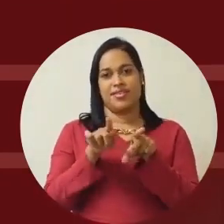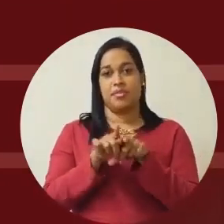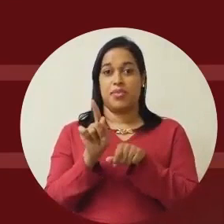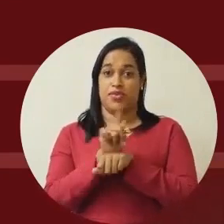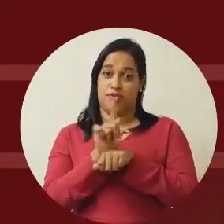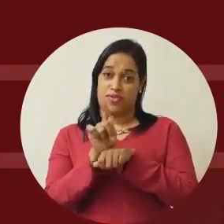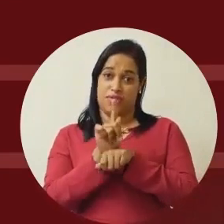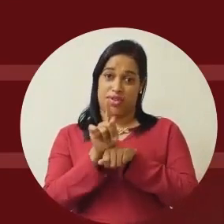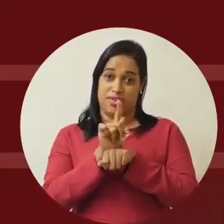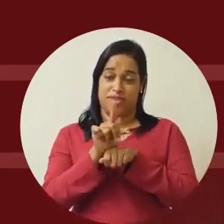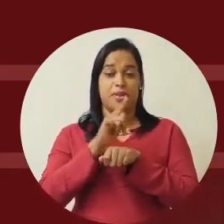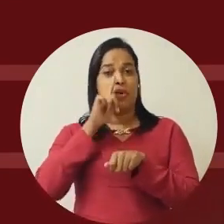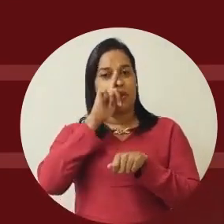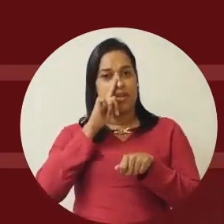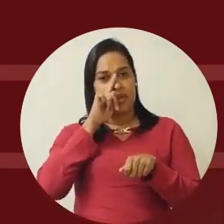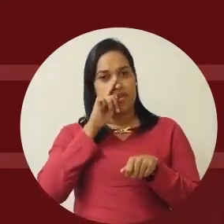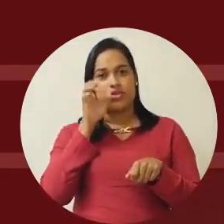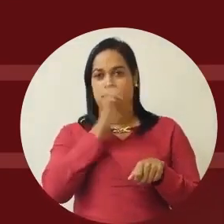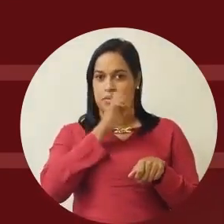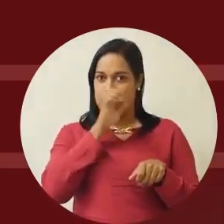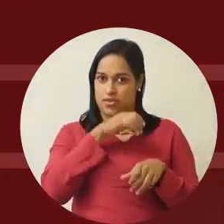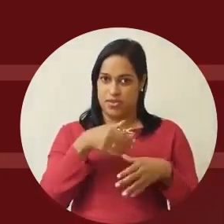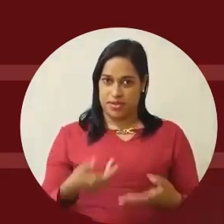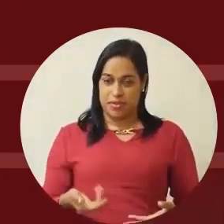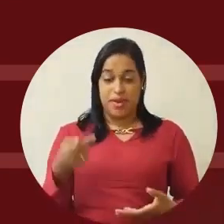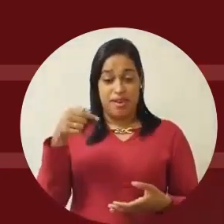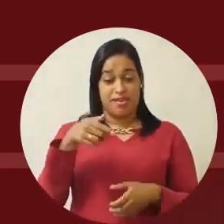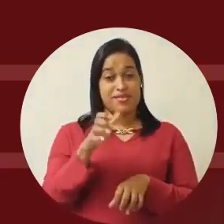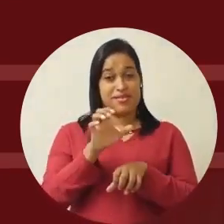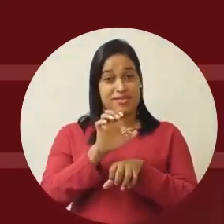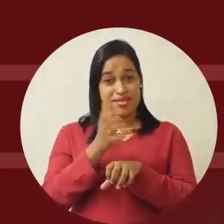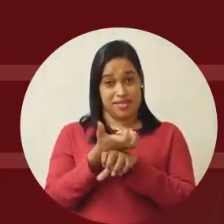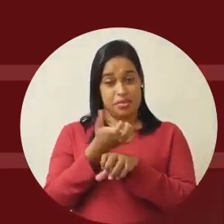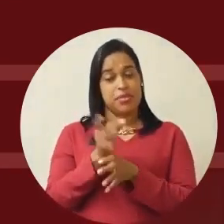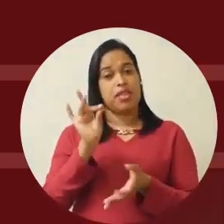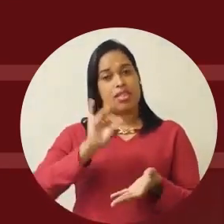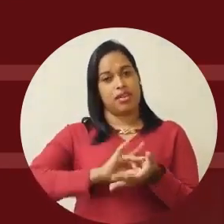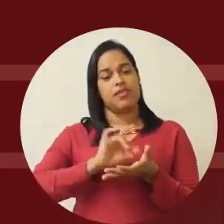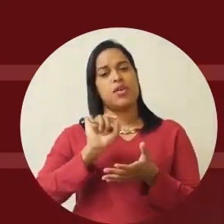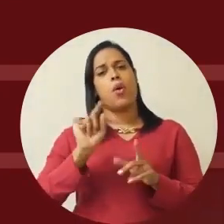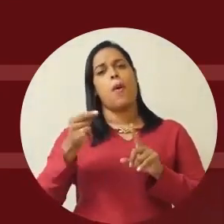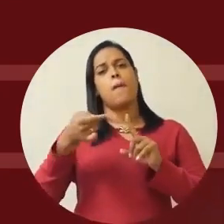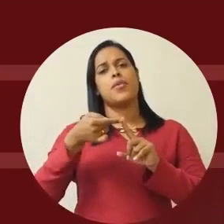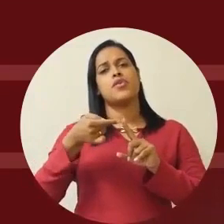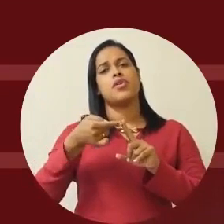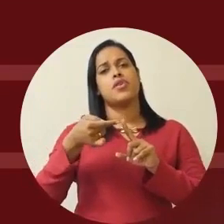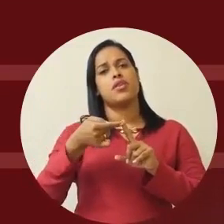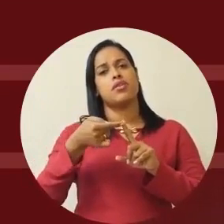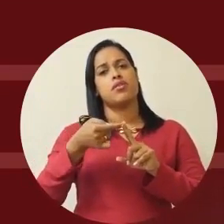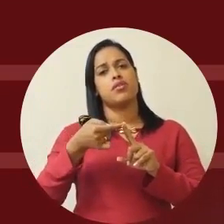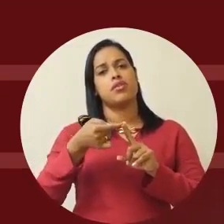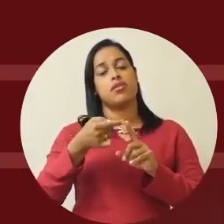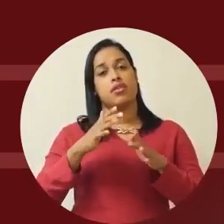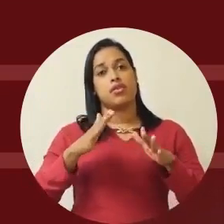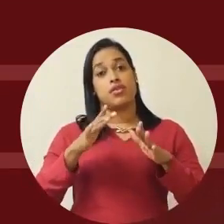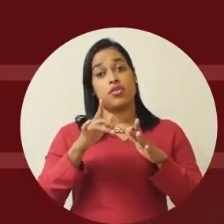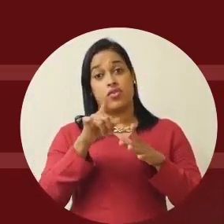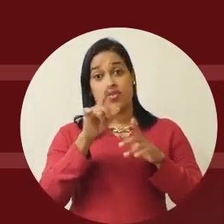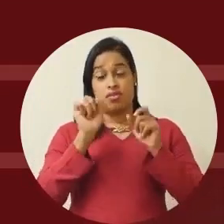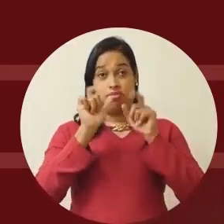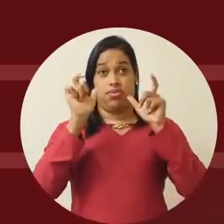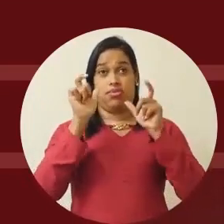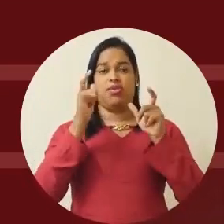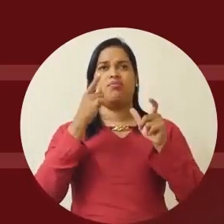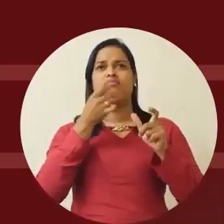do gerenciamento de riscos e emergências. Essa disciplina, na verdade, tem por objetivo despertar em você um senso